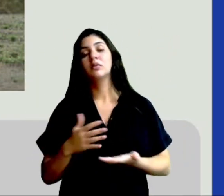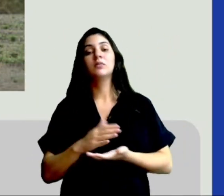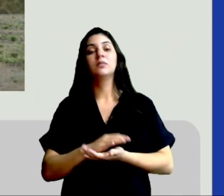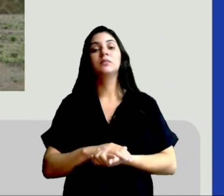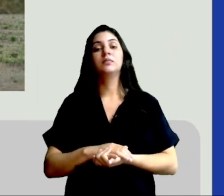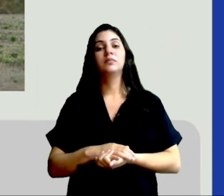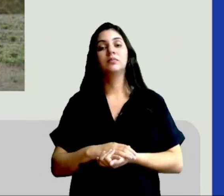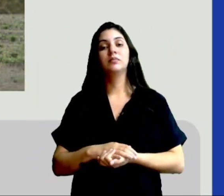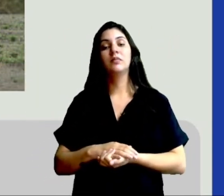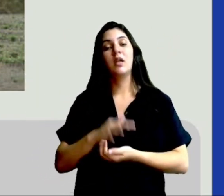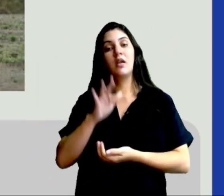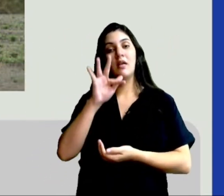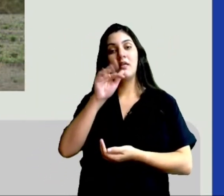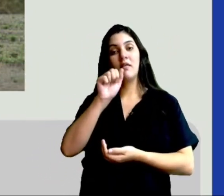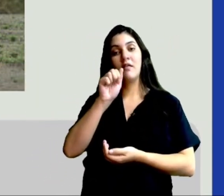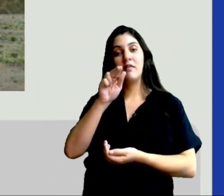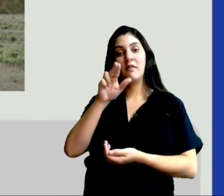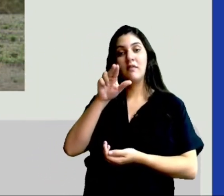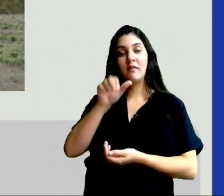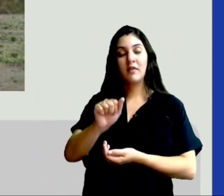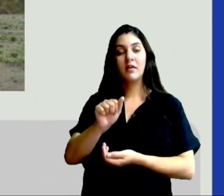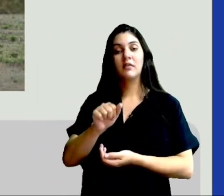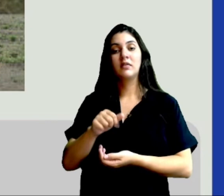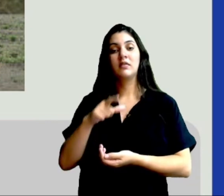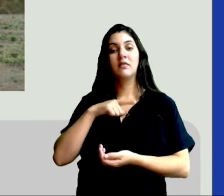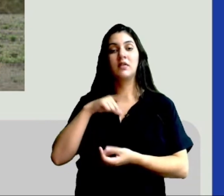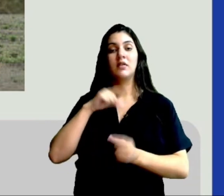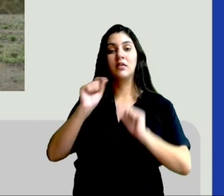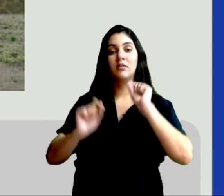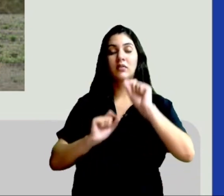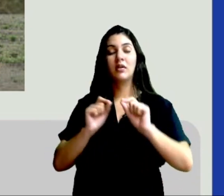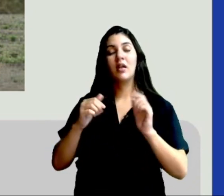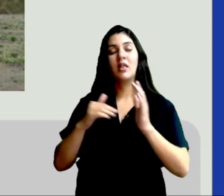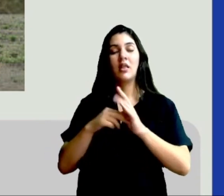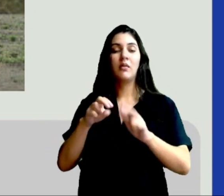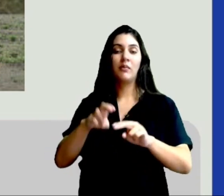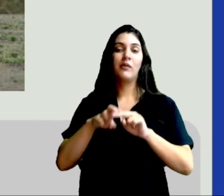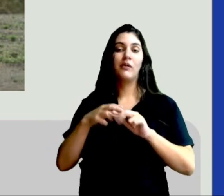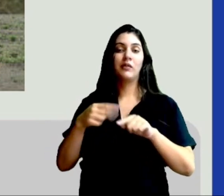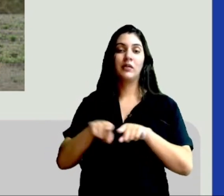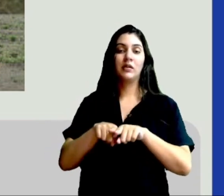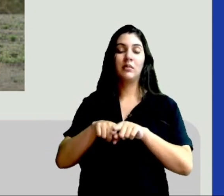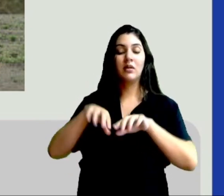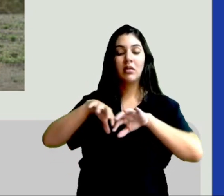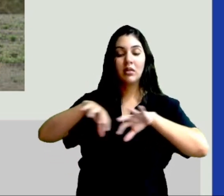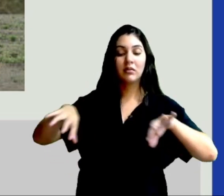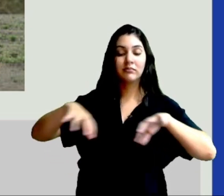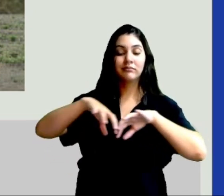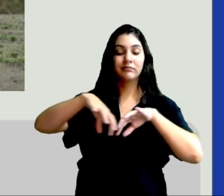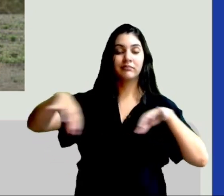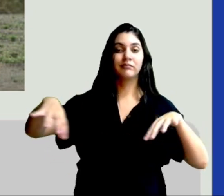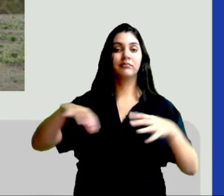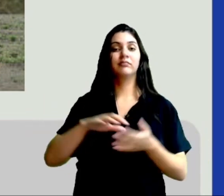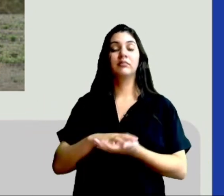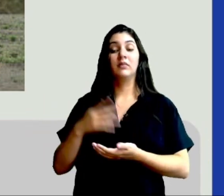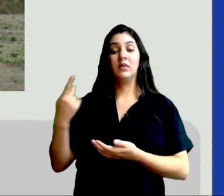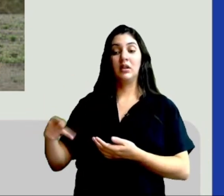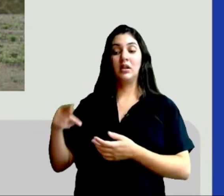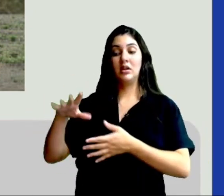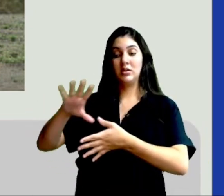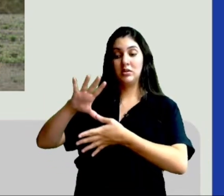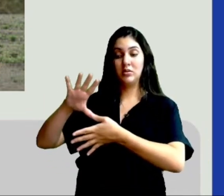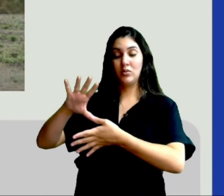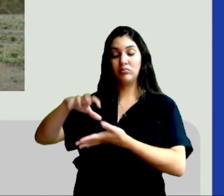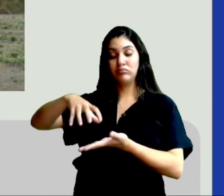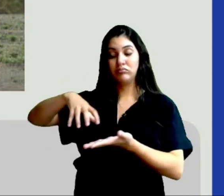a fauna, né? Nós vamos ter, até por conta da separação, né, desse continente